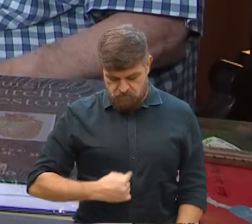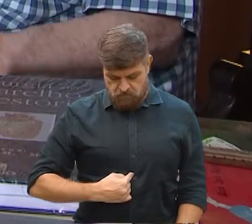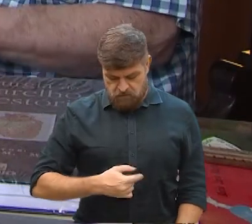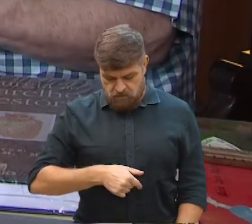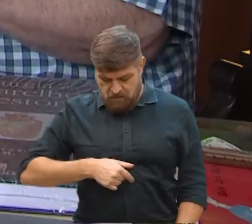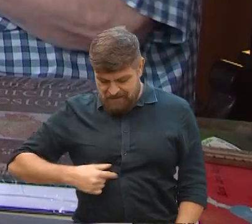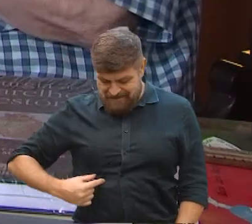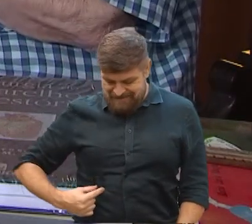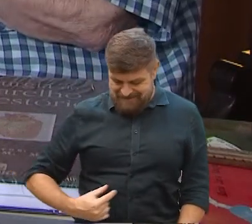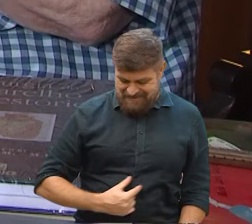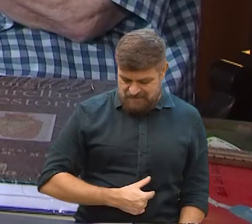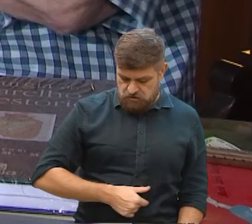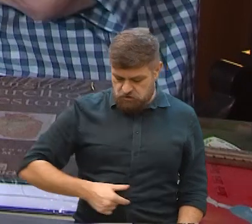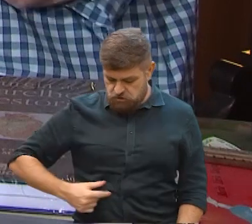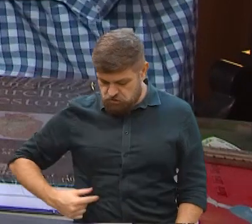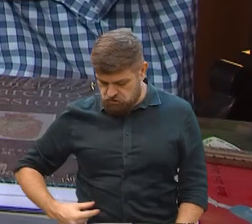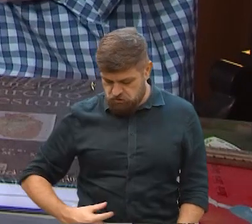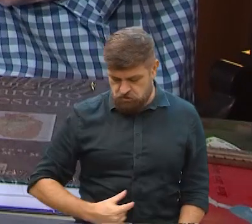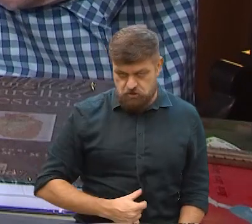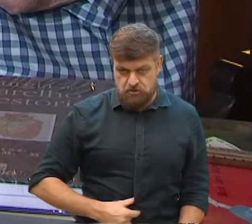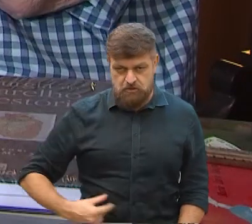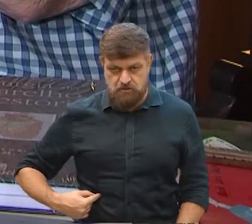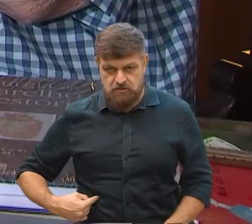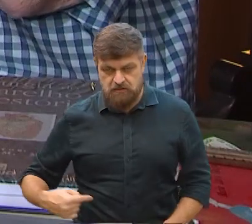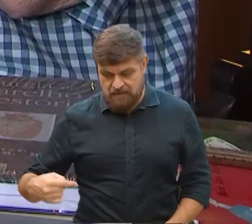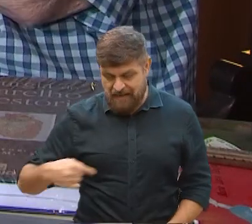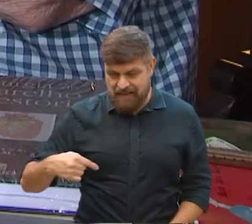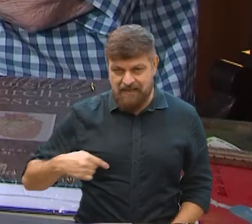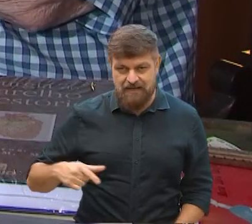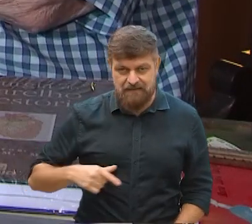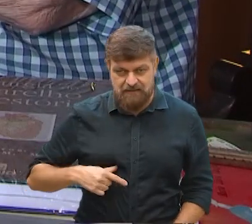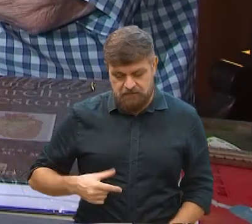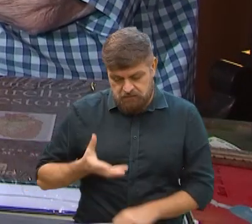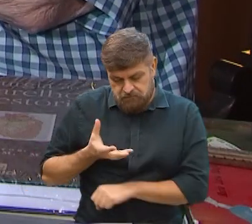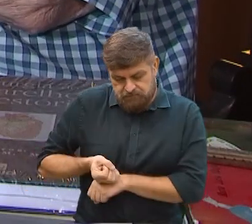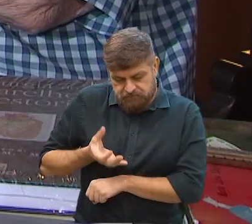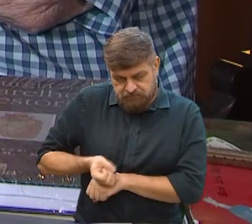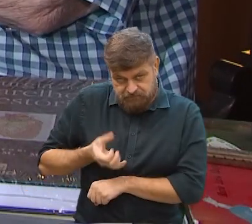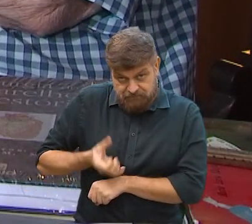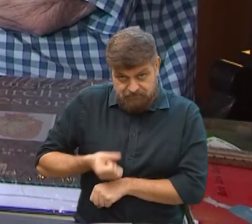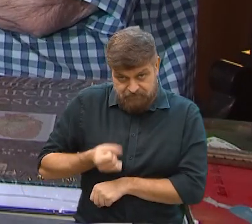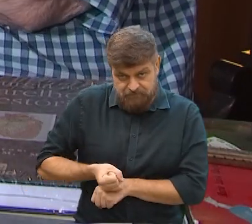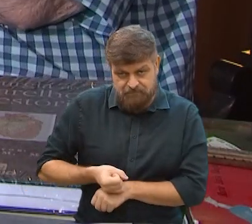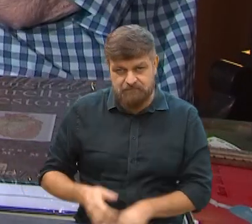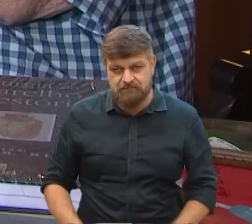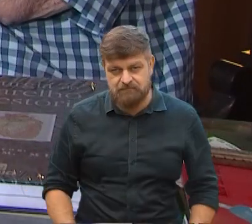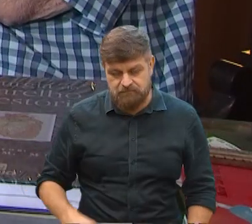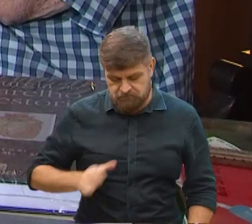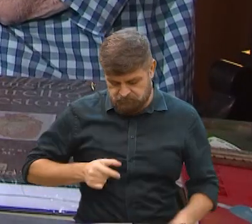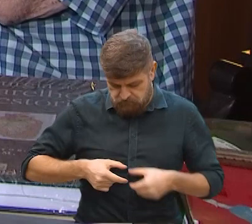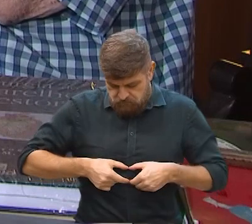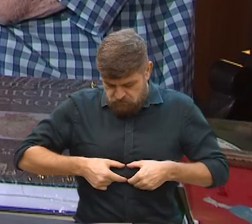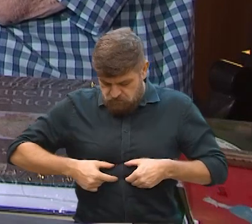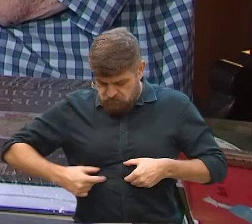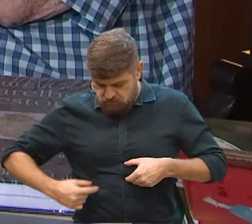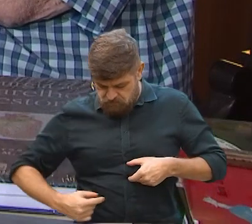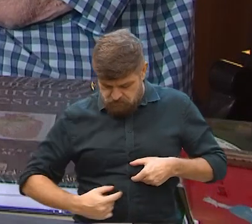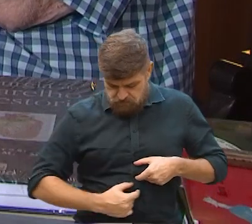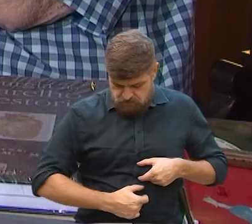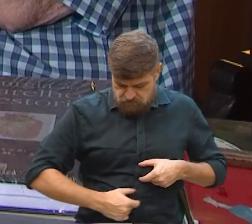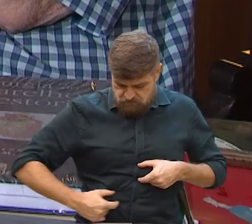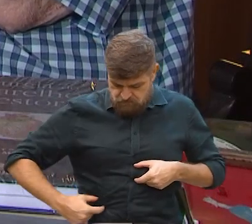intestino, e nós vamos chegar já onde faz a maior parte da absorção. Na parede do intestino você